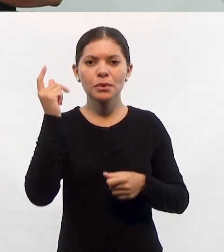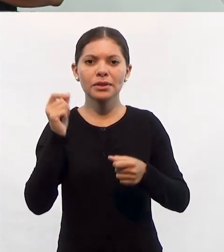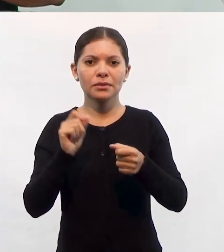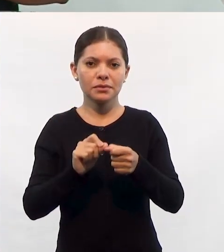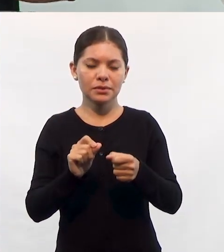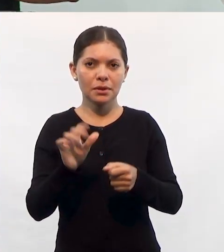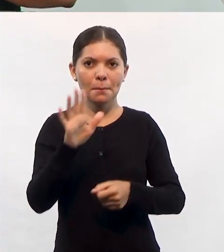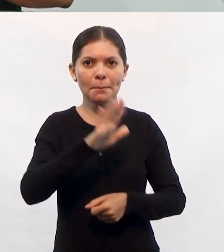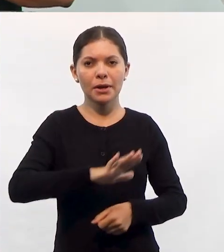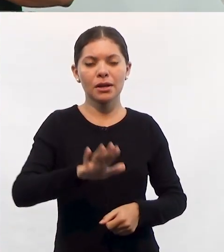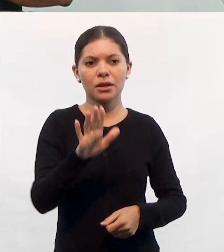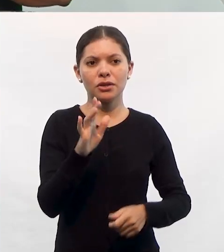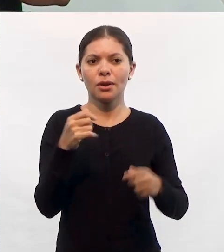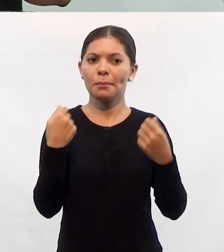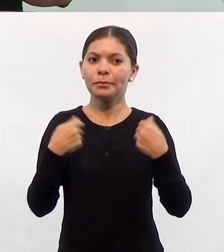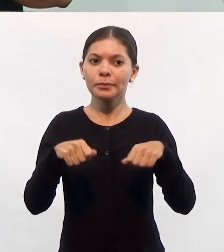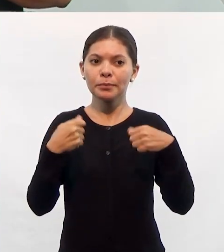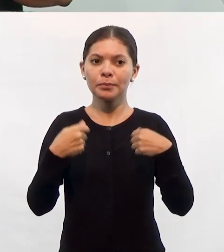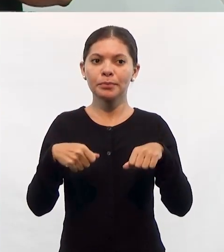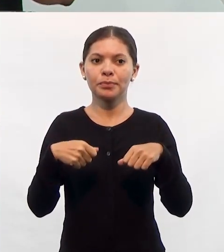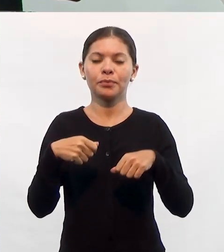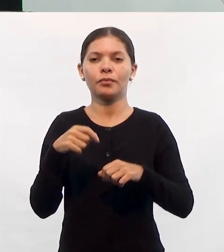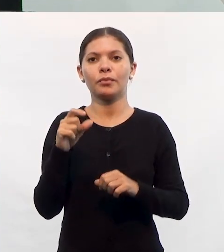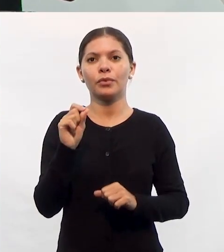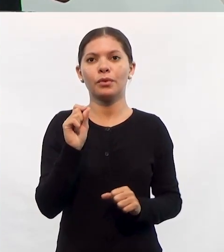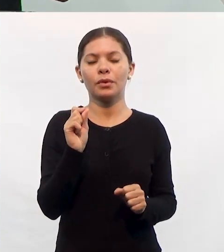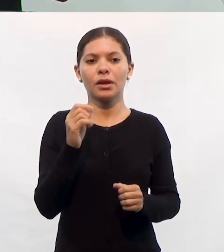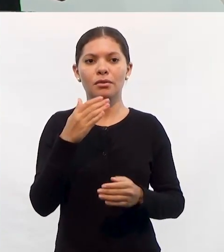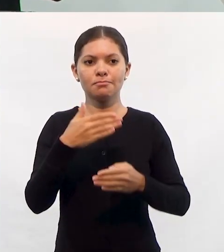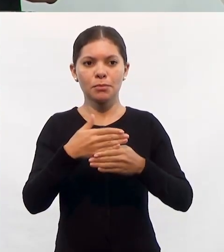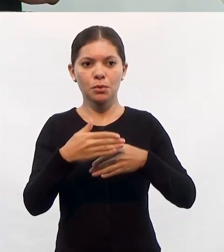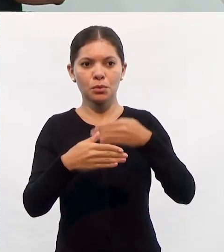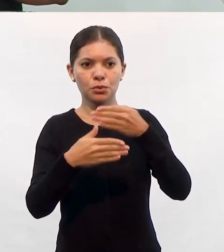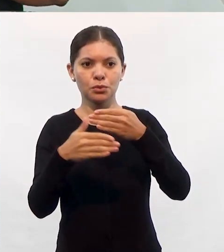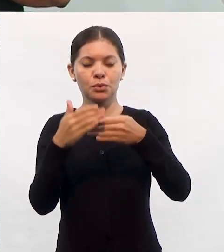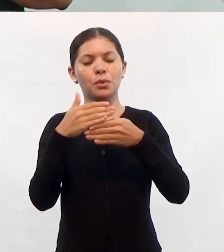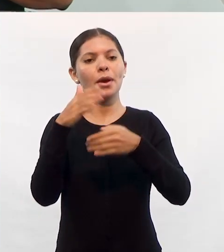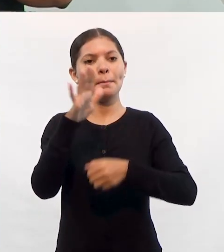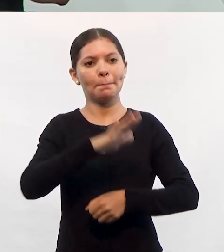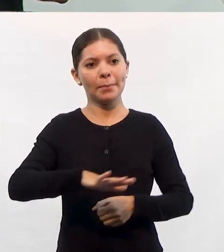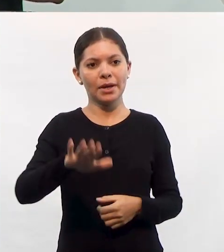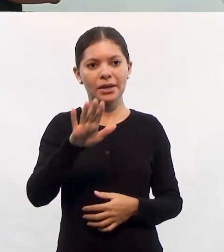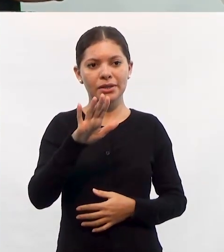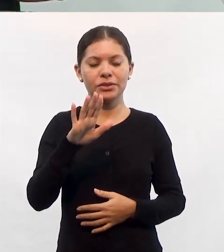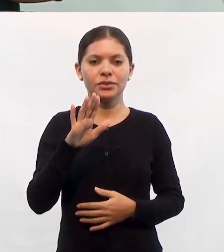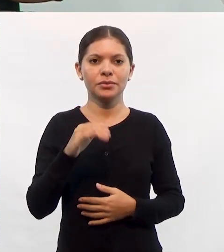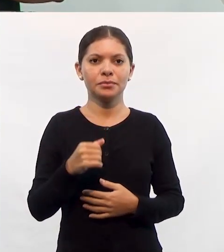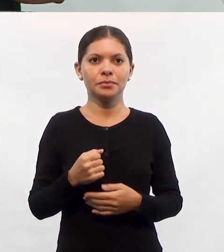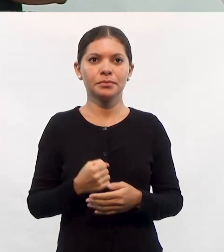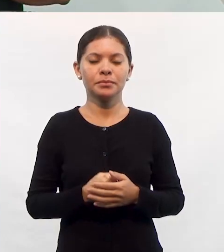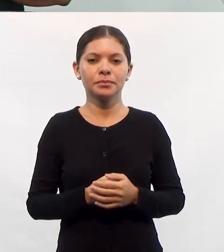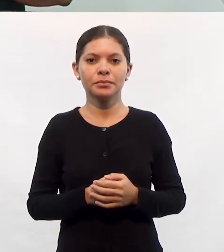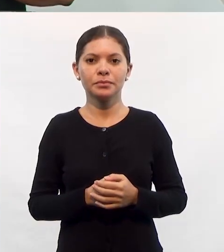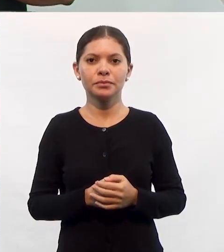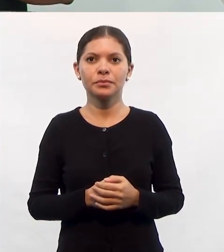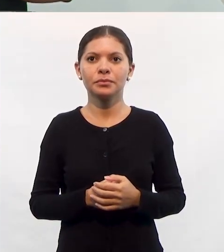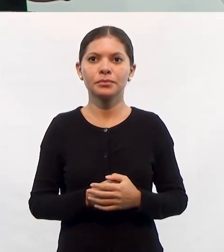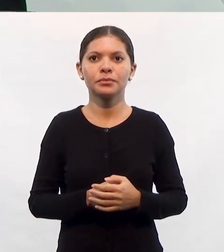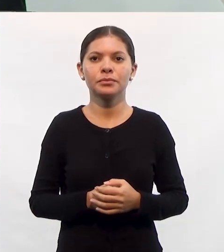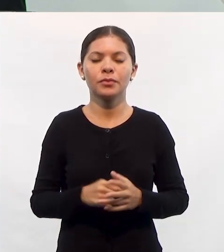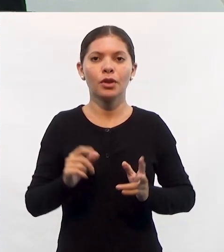paredes já é possível isso Já construiu as paredes da Cage é possível adiantar alguma coisa por exemplo